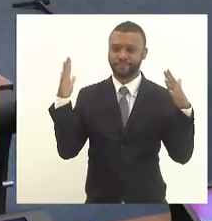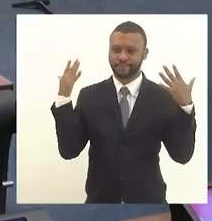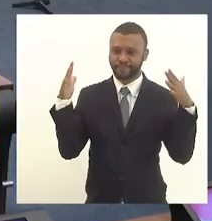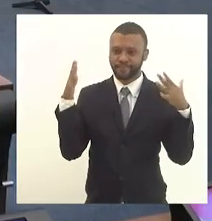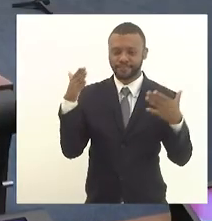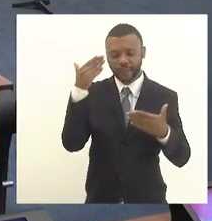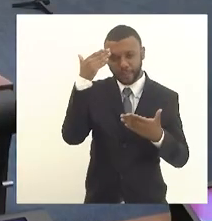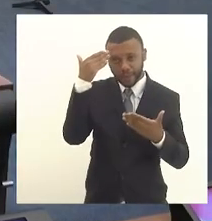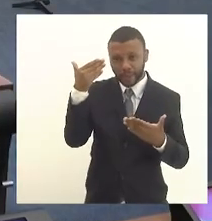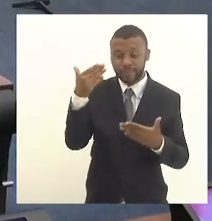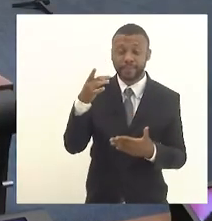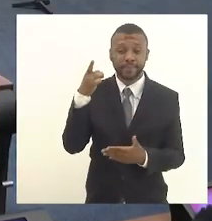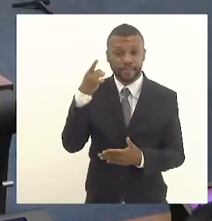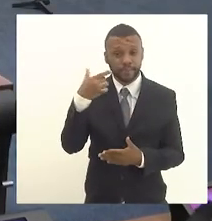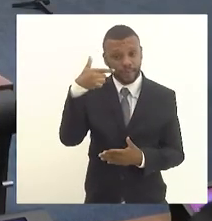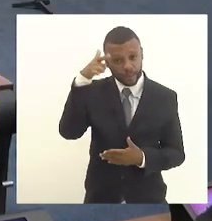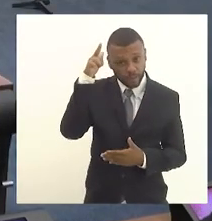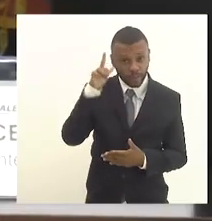Obrigado, deputado Luiz.